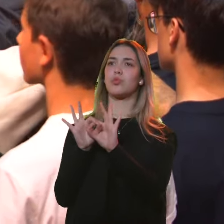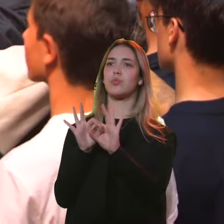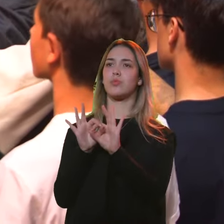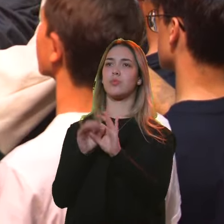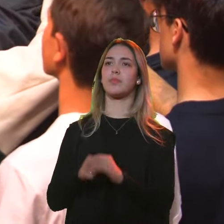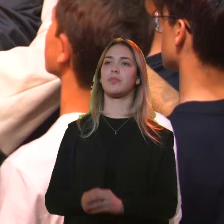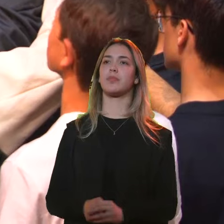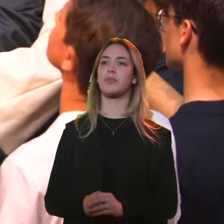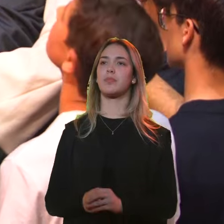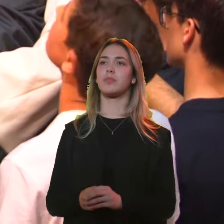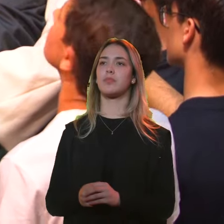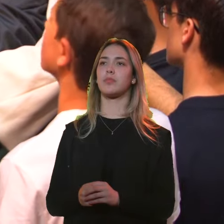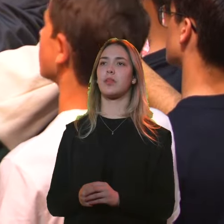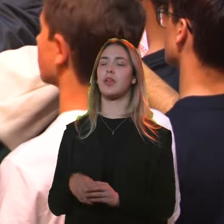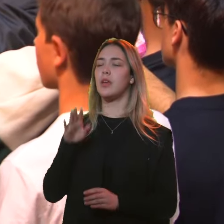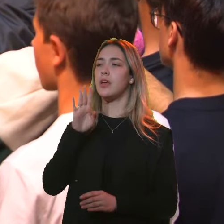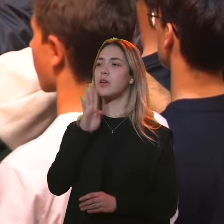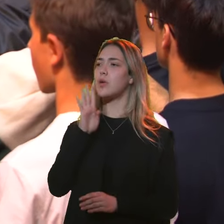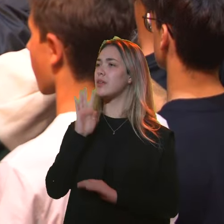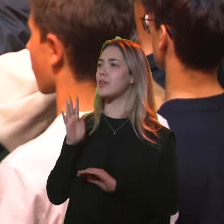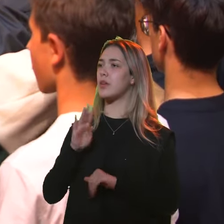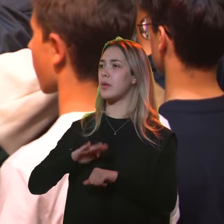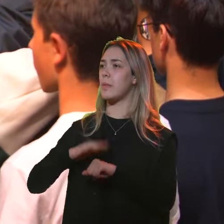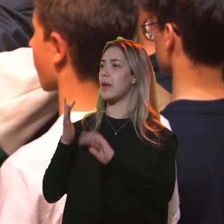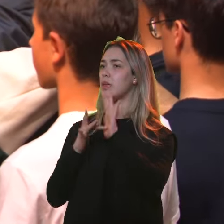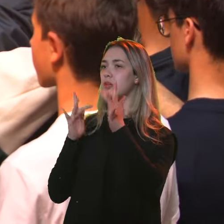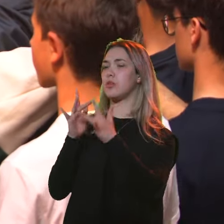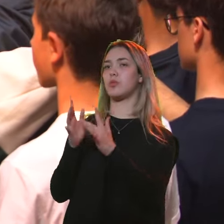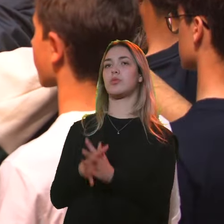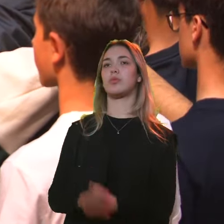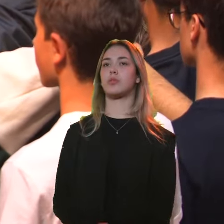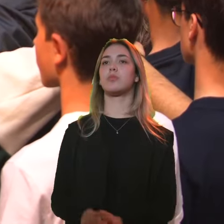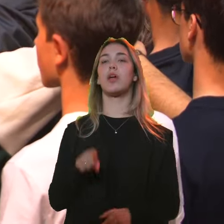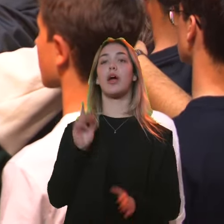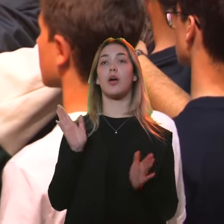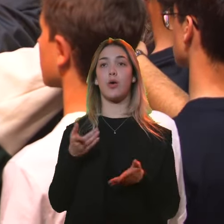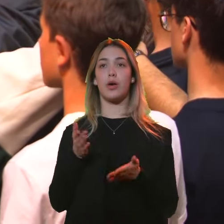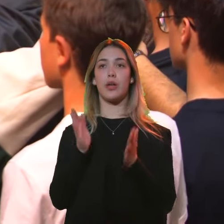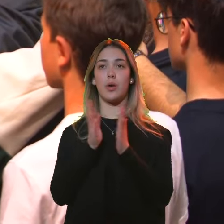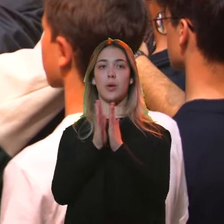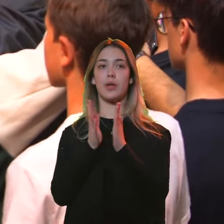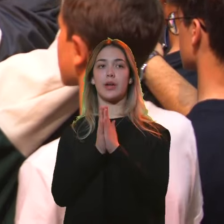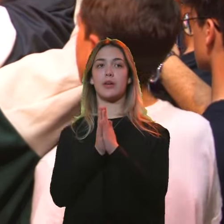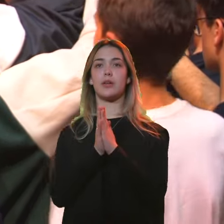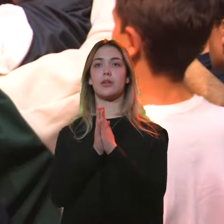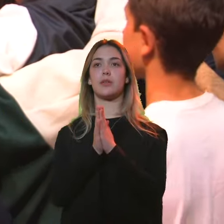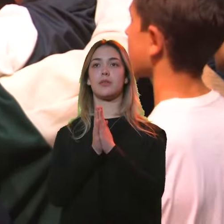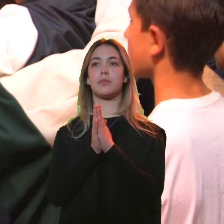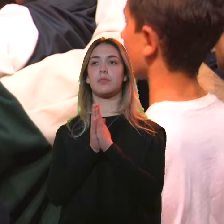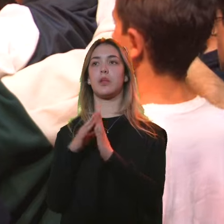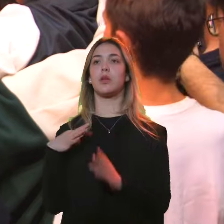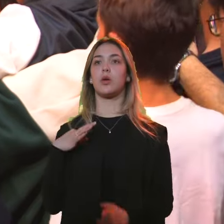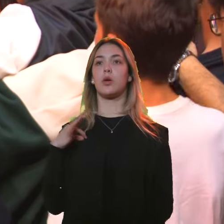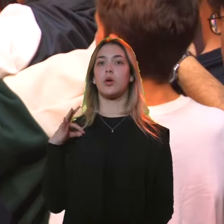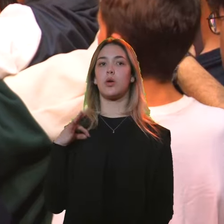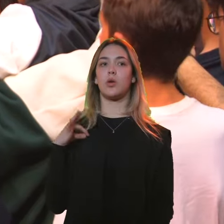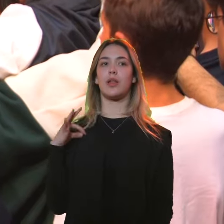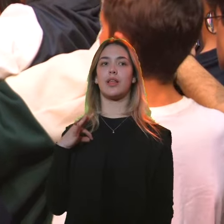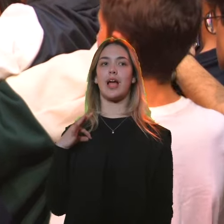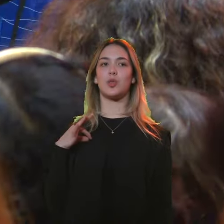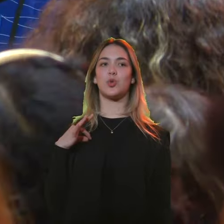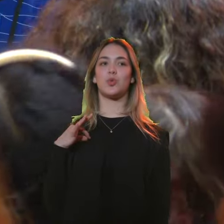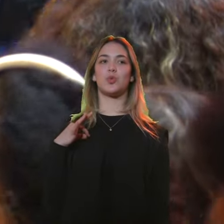fortalecer, para andar com Jesus. Deu para entender? Então você vai orar comigo e depois tem esse pessoal de colete azul aqui, azul